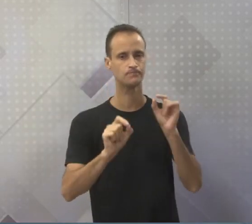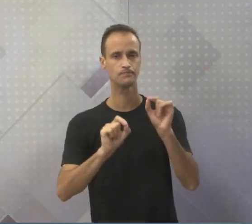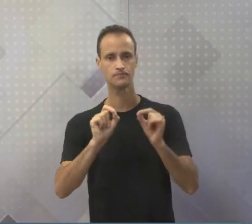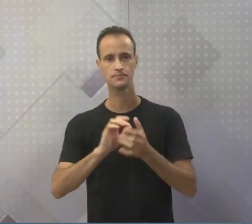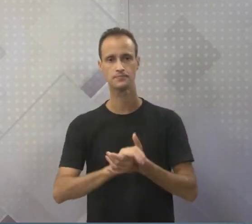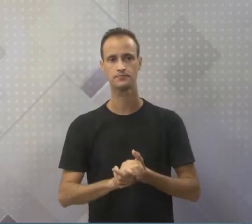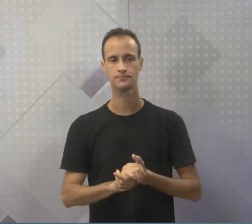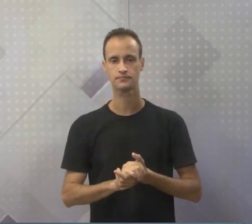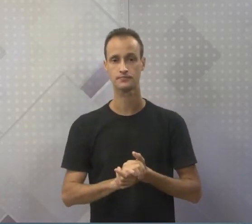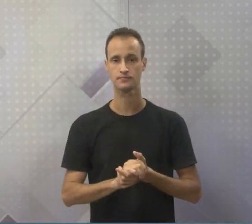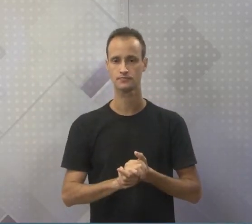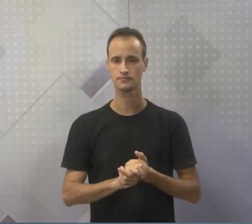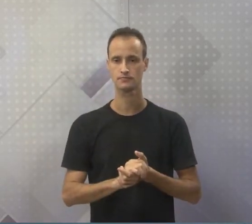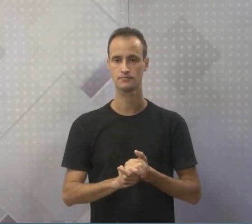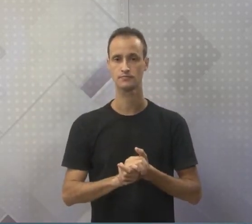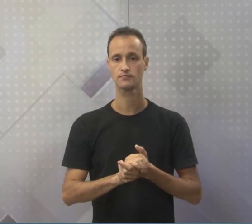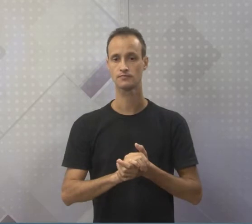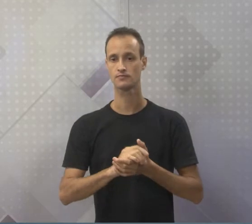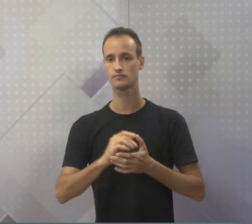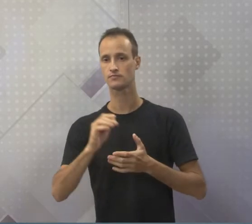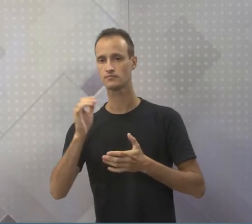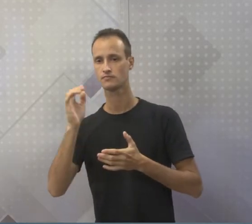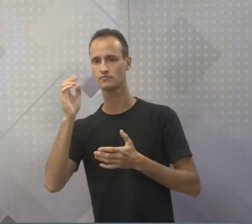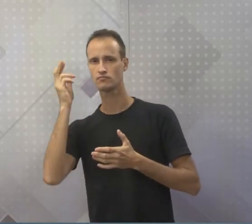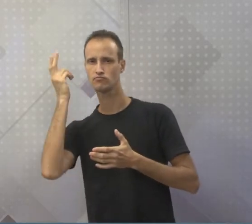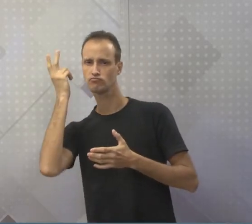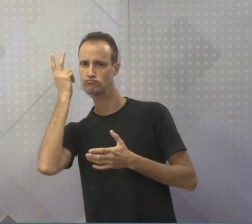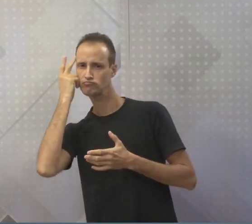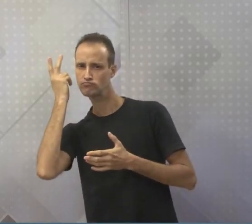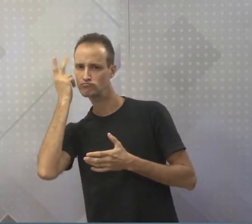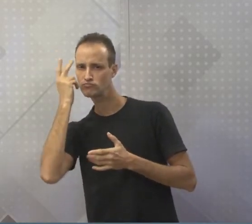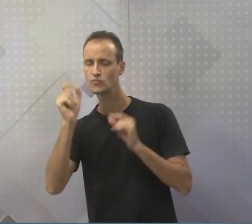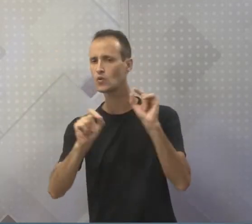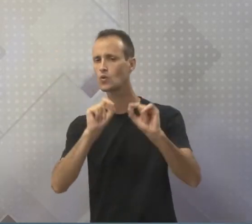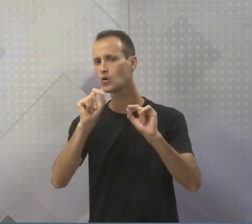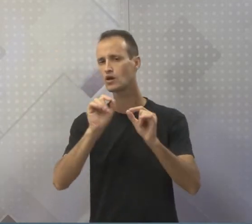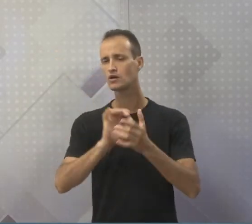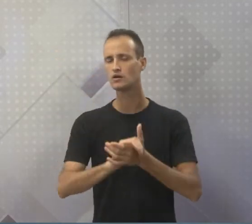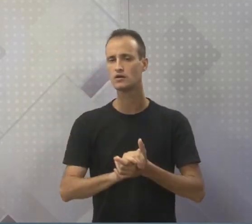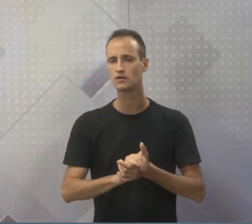se imaginar, inclusive, né? Gente,